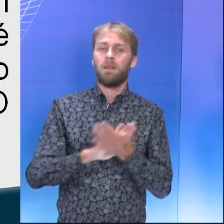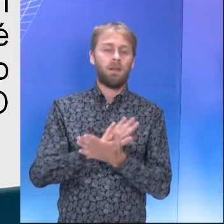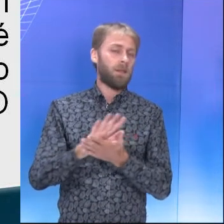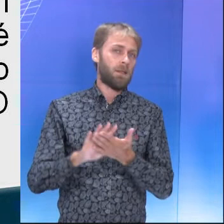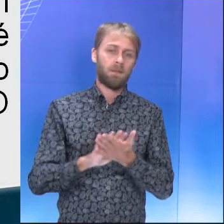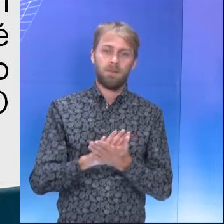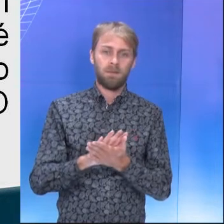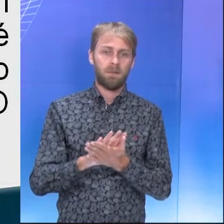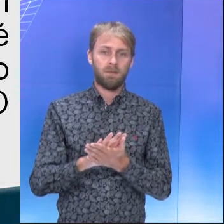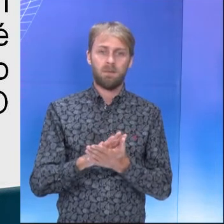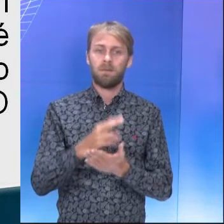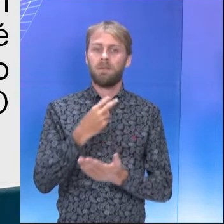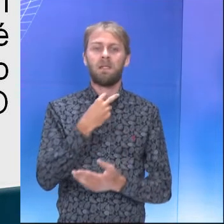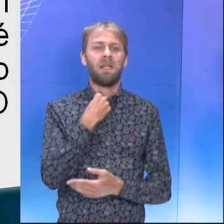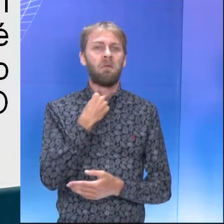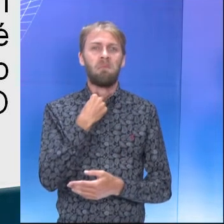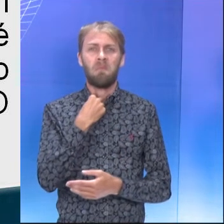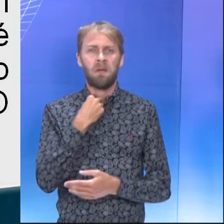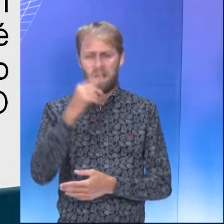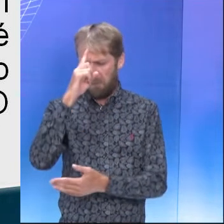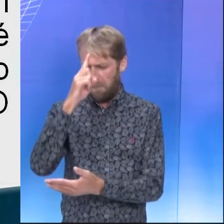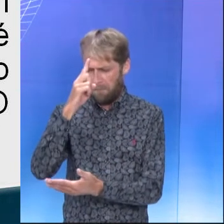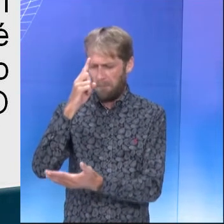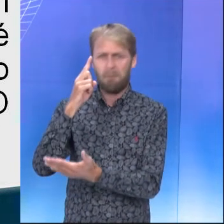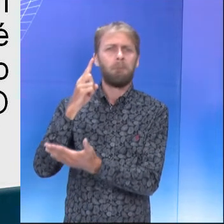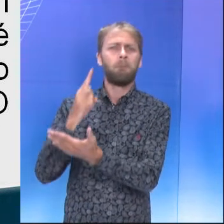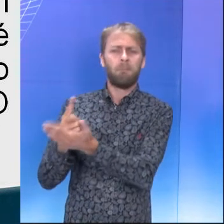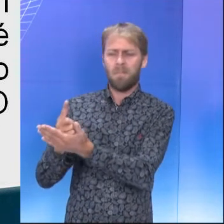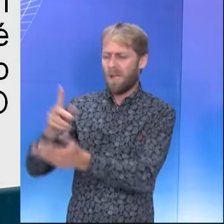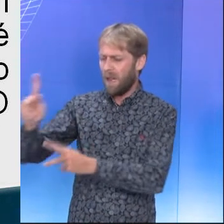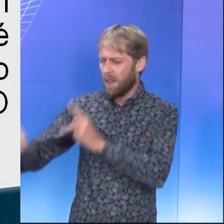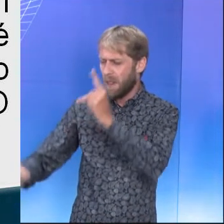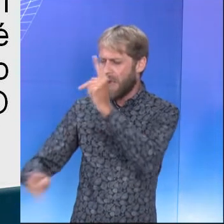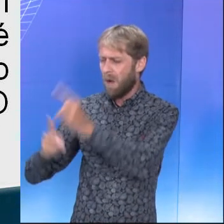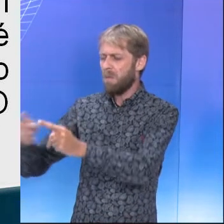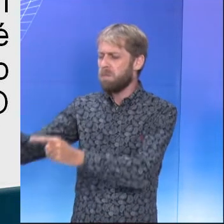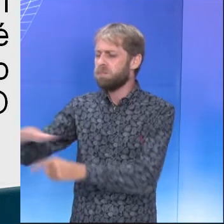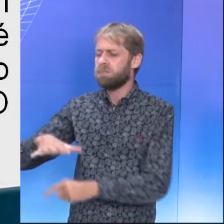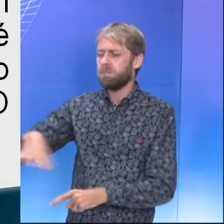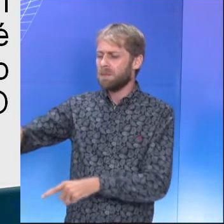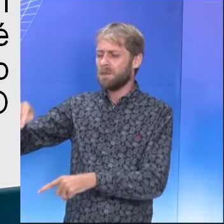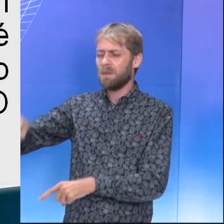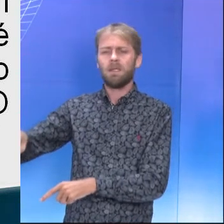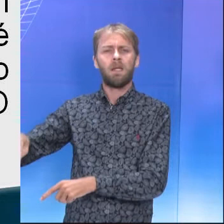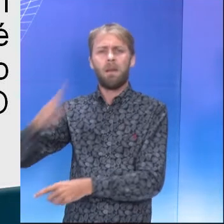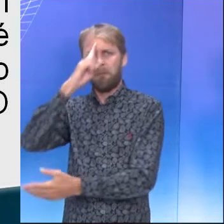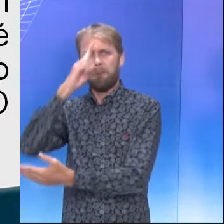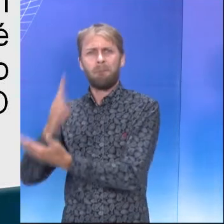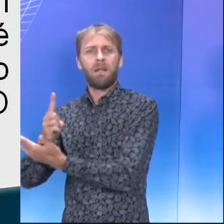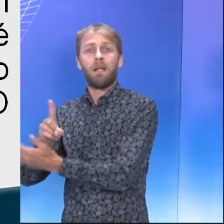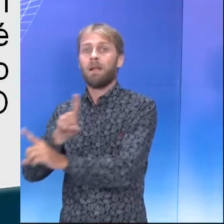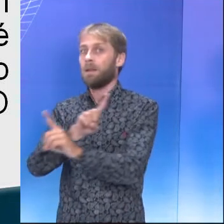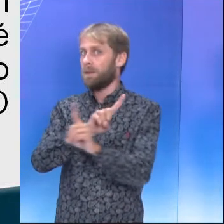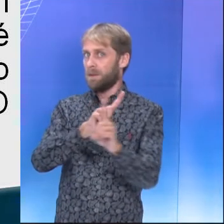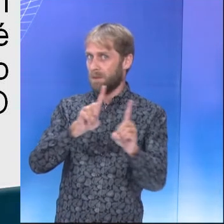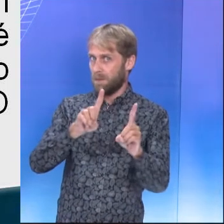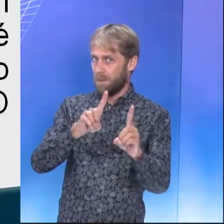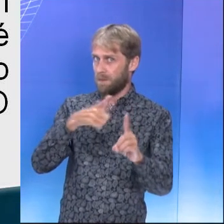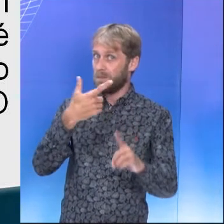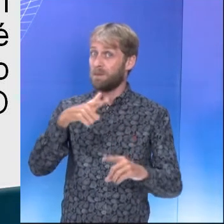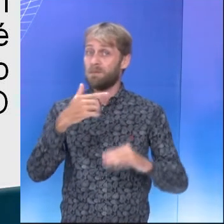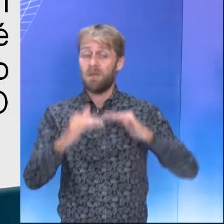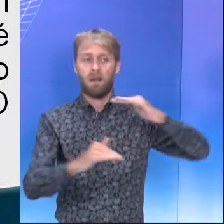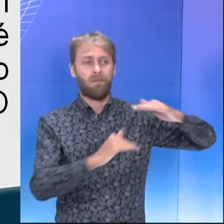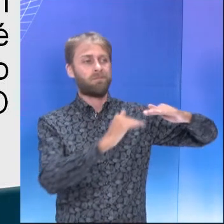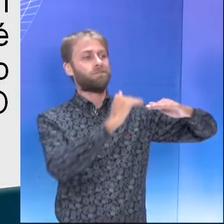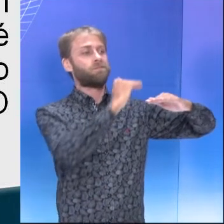tem esse poder de obrigar os seus, que seriam seus subordinados, que não é o caso aqui, porque não é essa hierarquia, né,